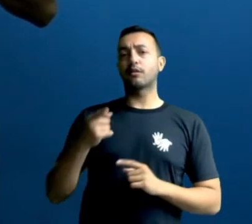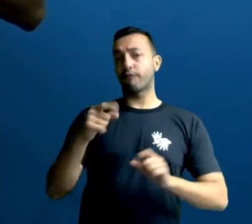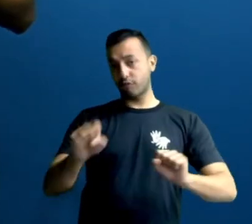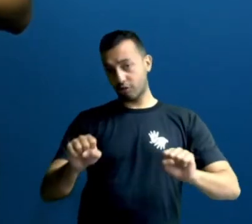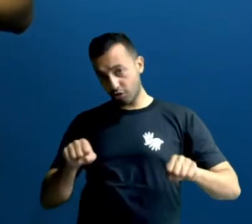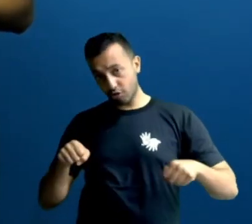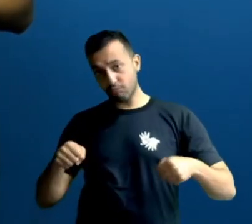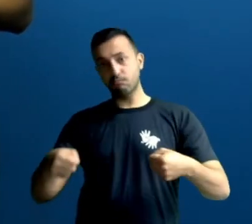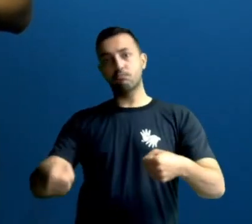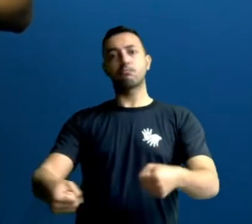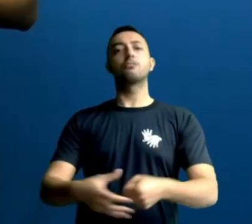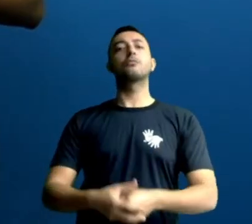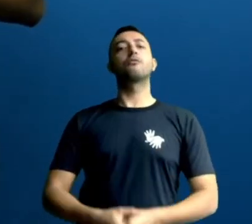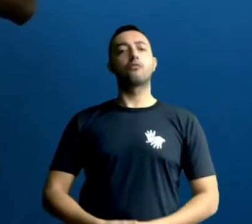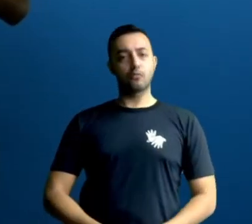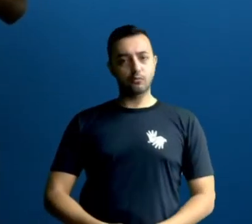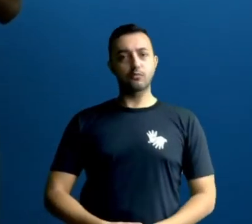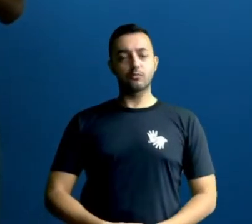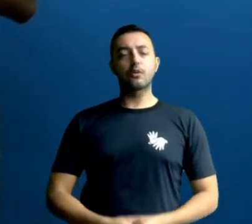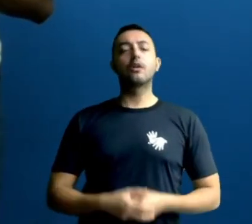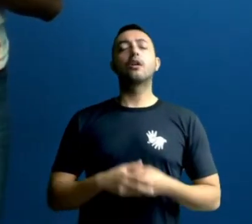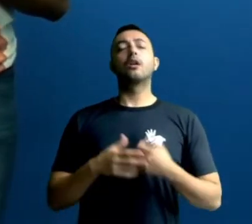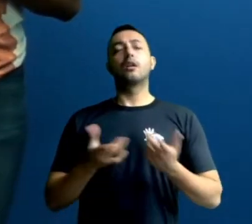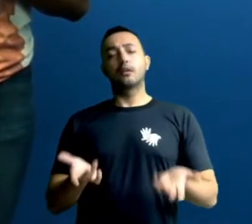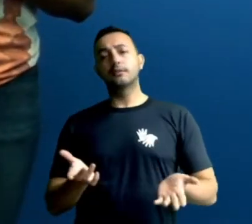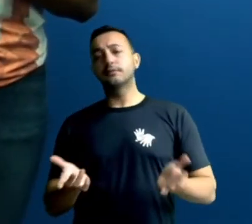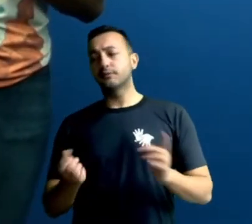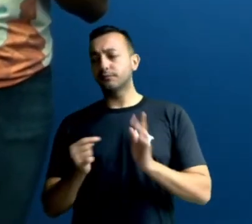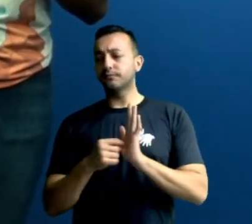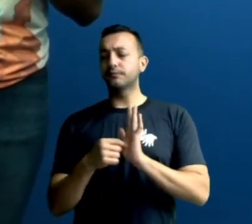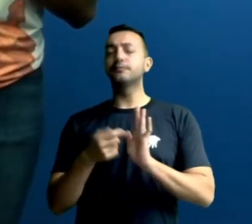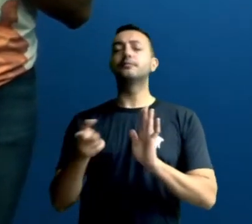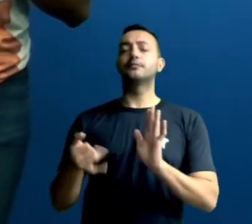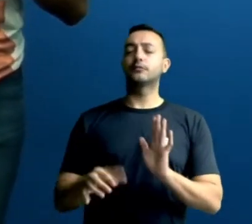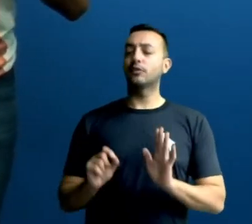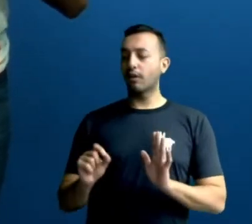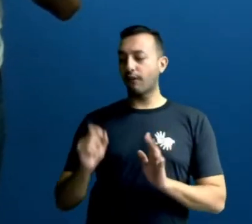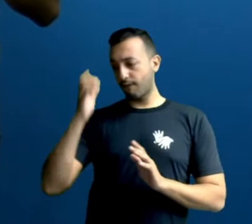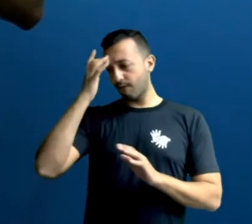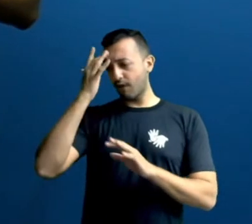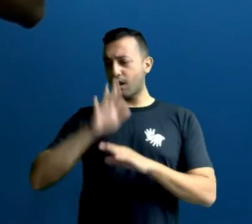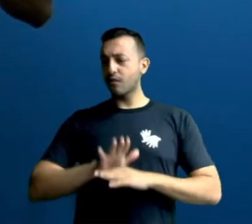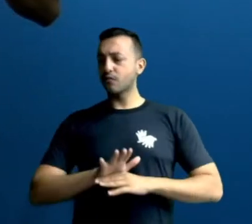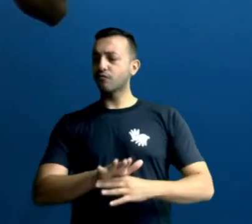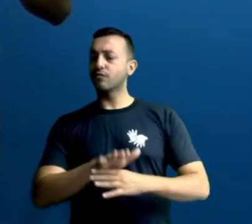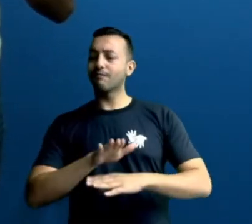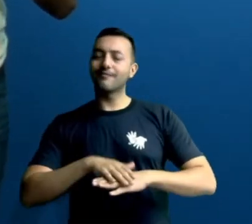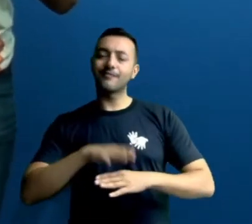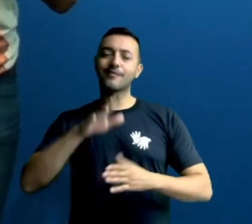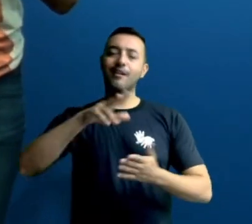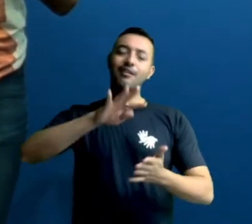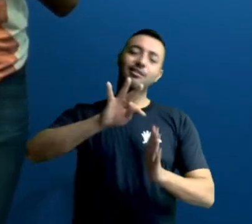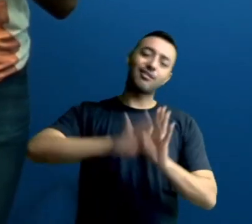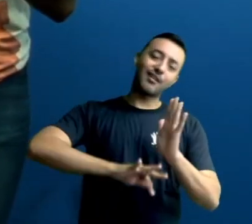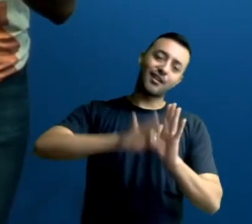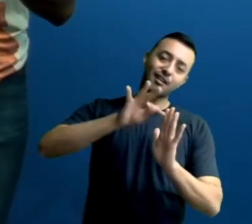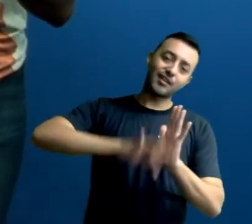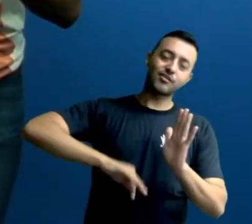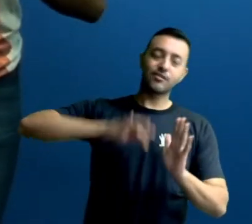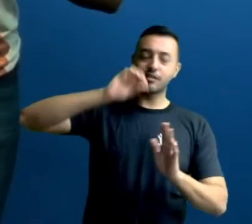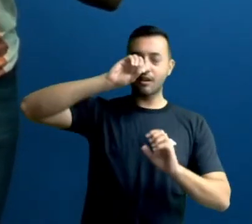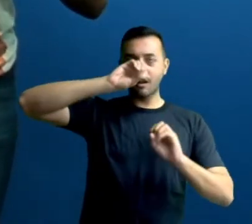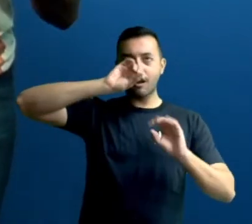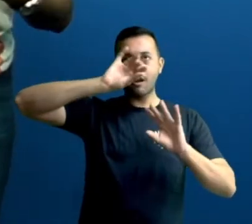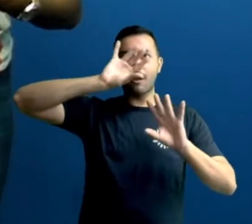é você ir buscar, tá? E o que é que diz esse ponto? Ele facilita cada vez mais a compreensão dos